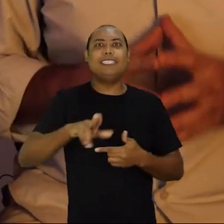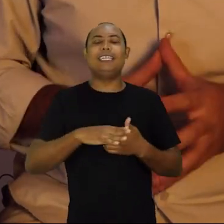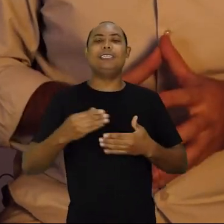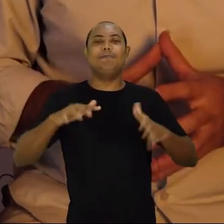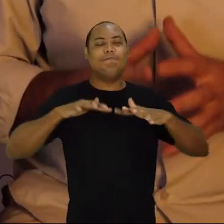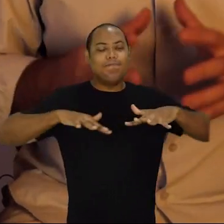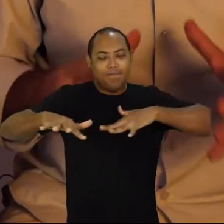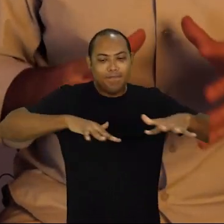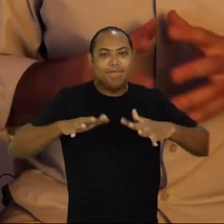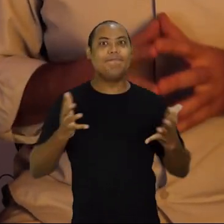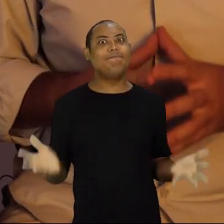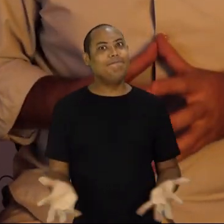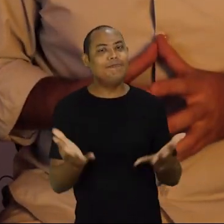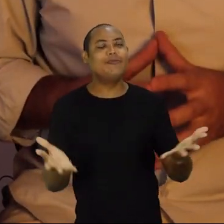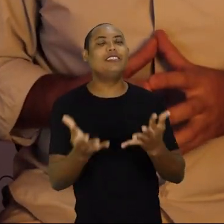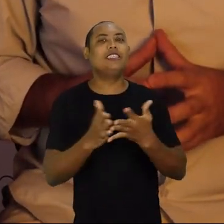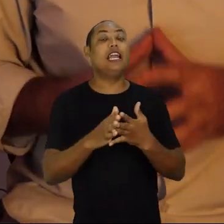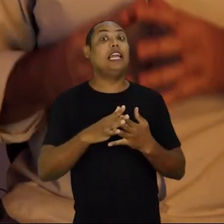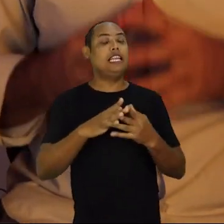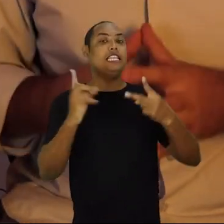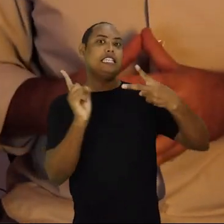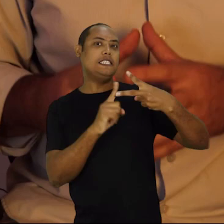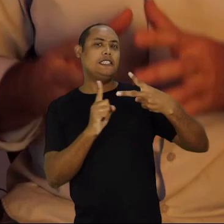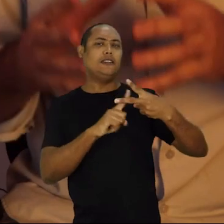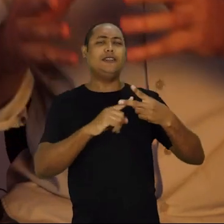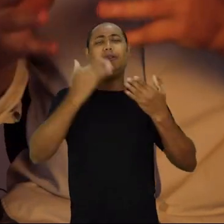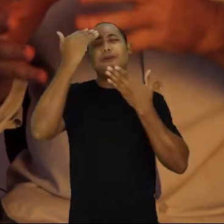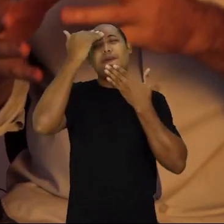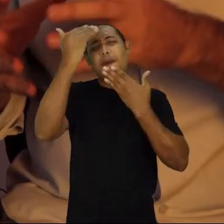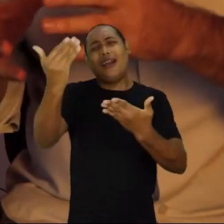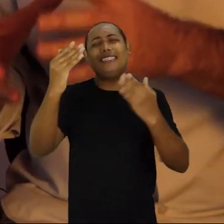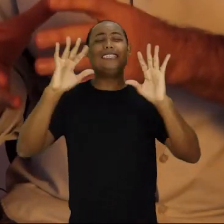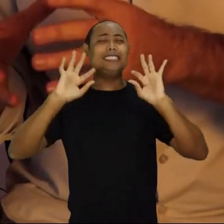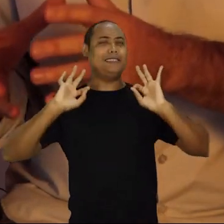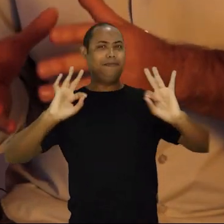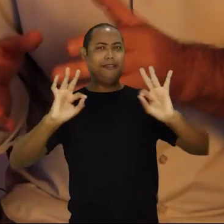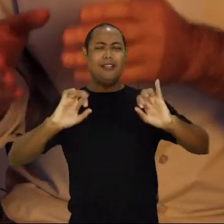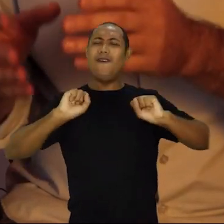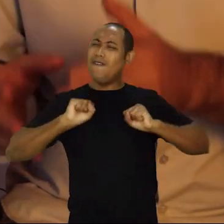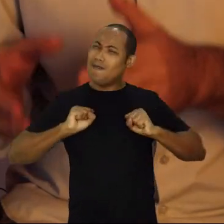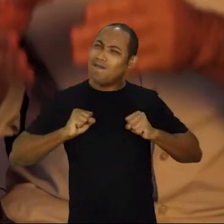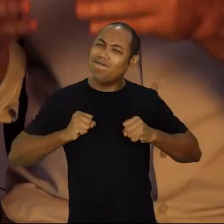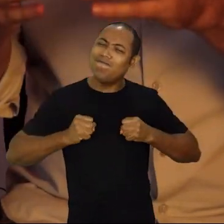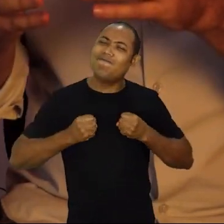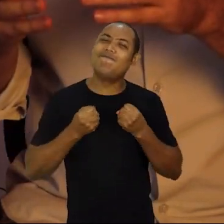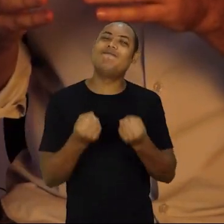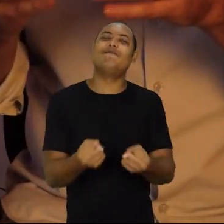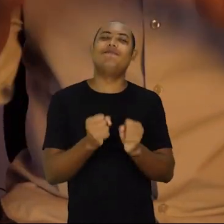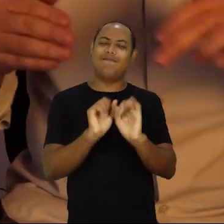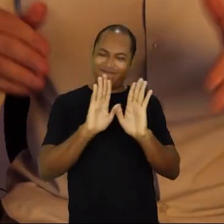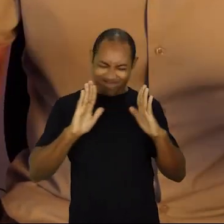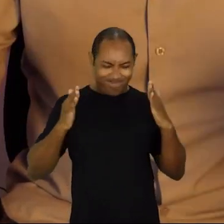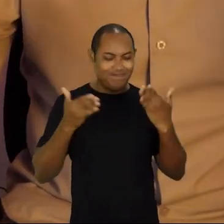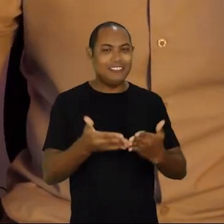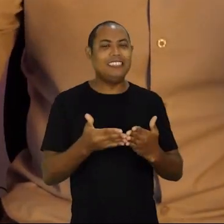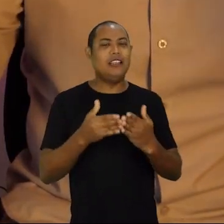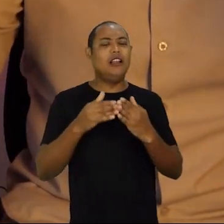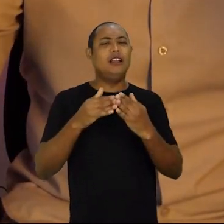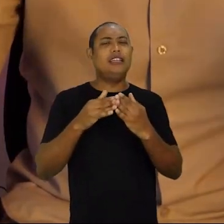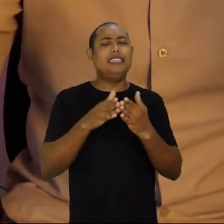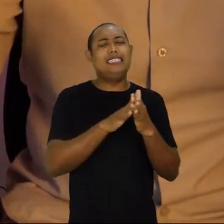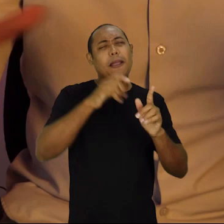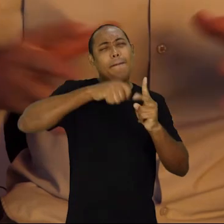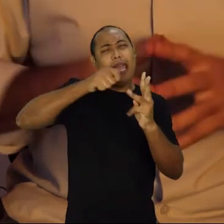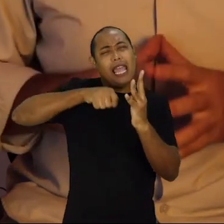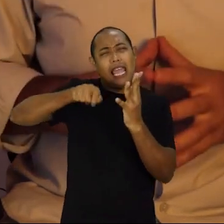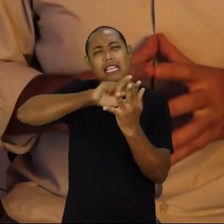universidade viva, em funcionamento. Segundo, um agradecimento especial pelo esforço que tem sido concentrado